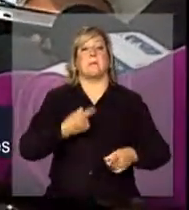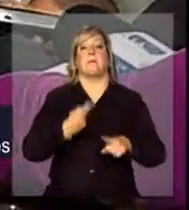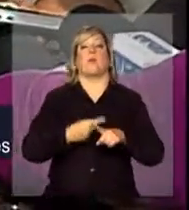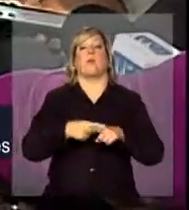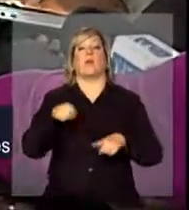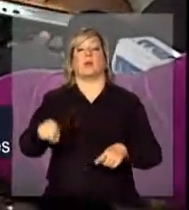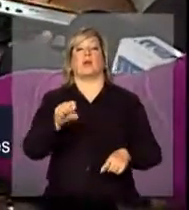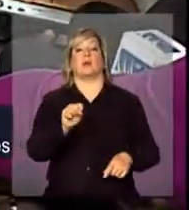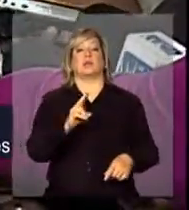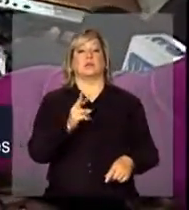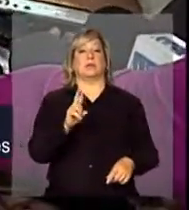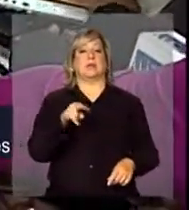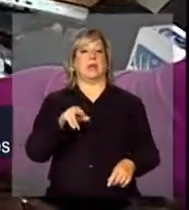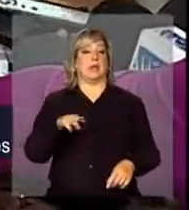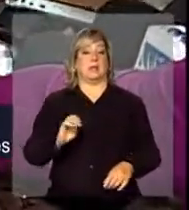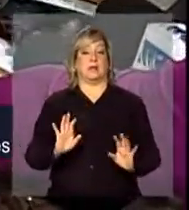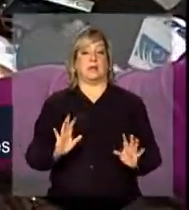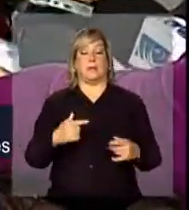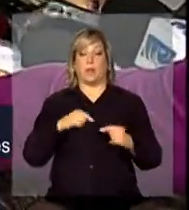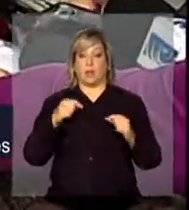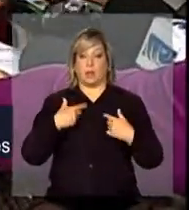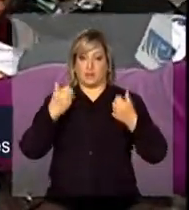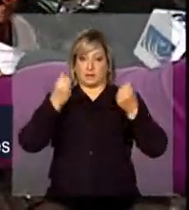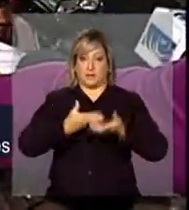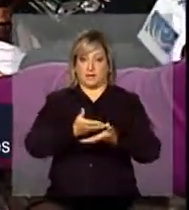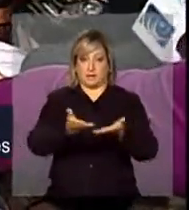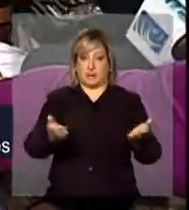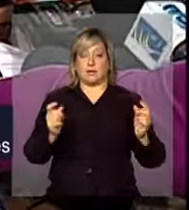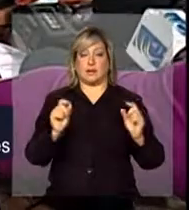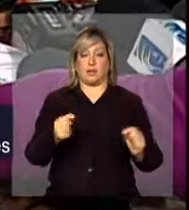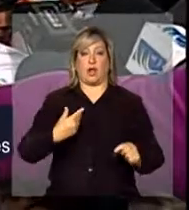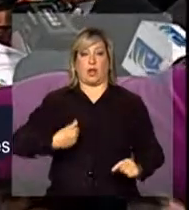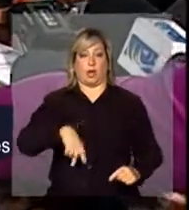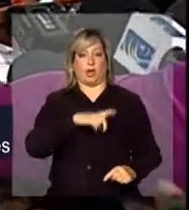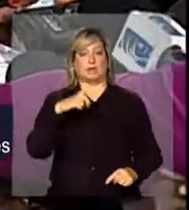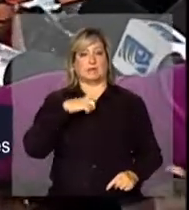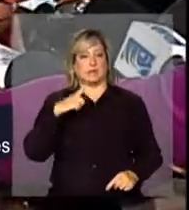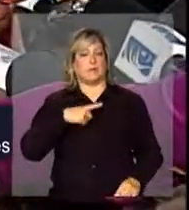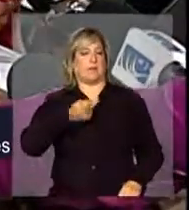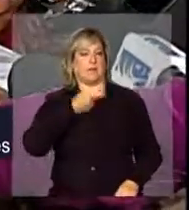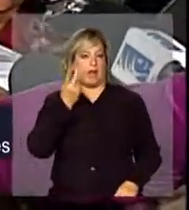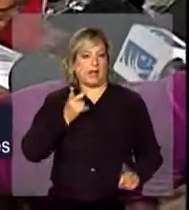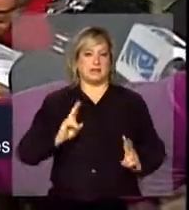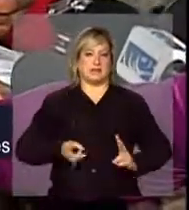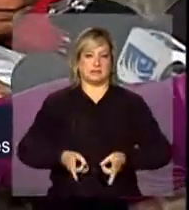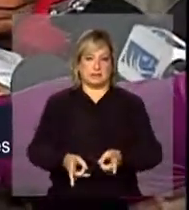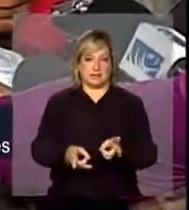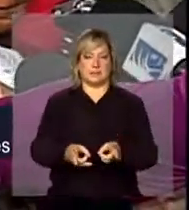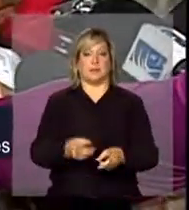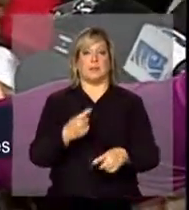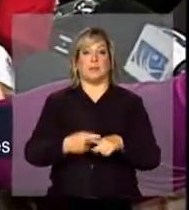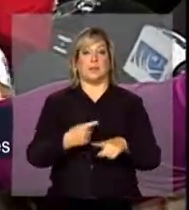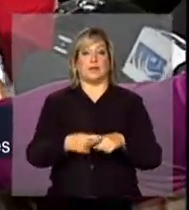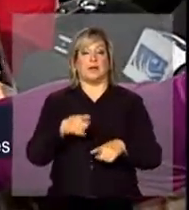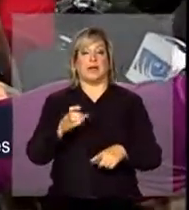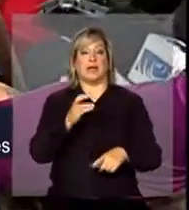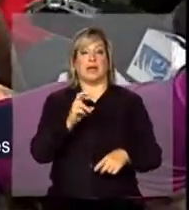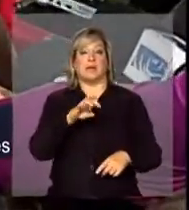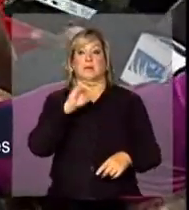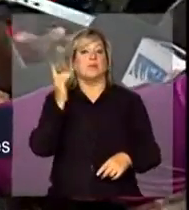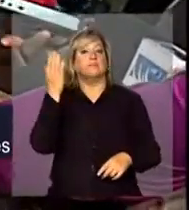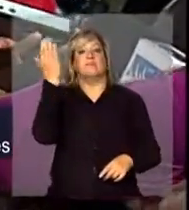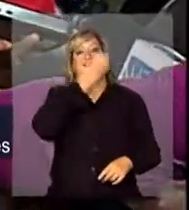Suriname. Porque, veja, o que eu quero colocar para vocês, como nós temos dito insistentemente, por ser um crime invisível, um